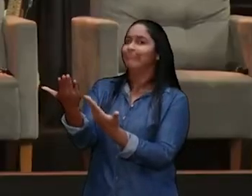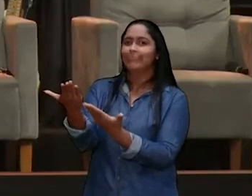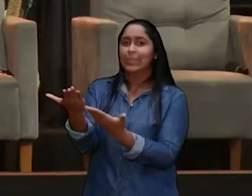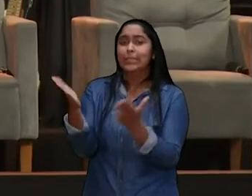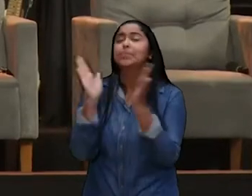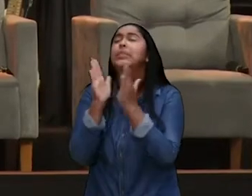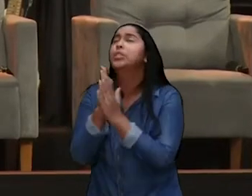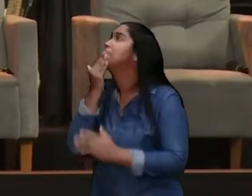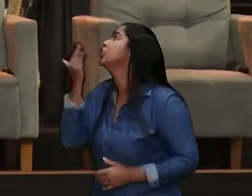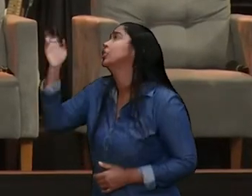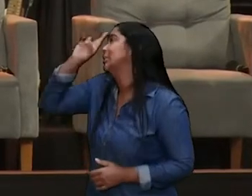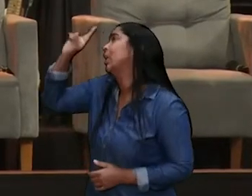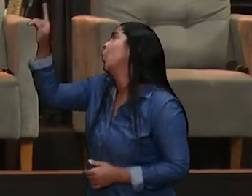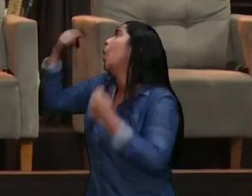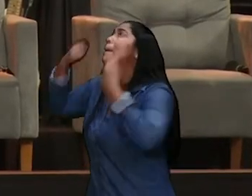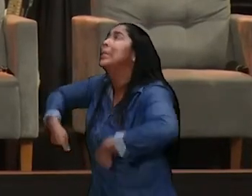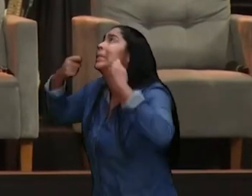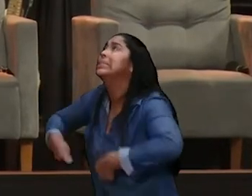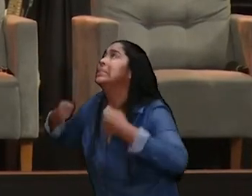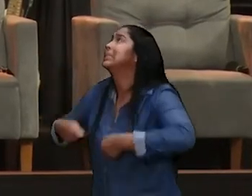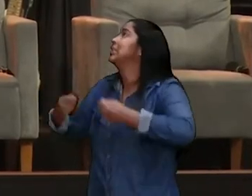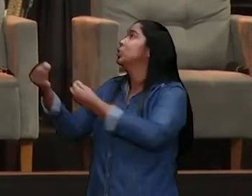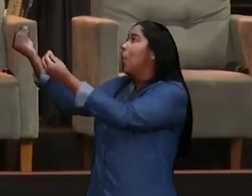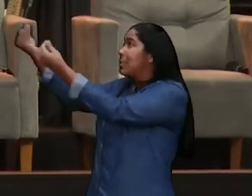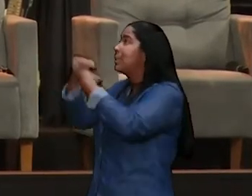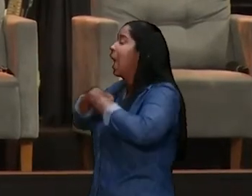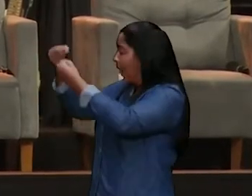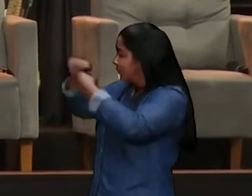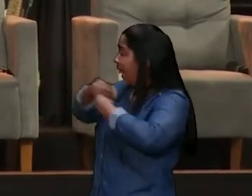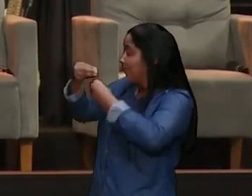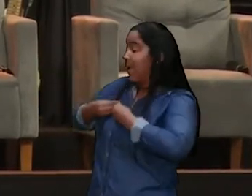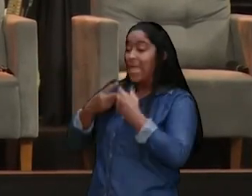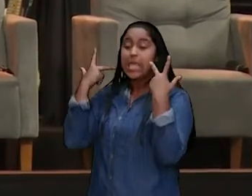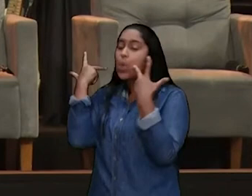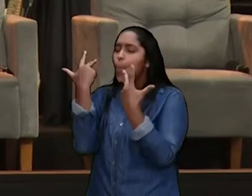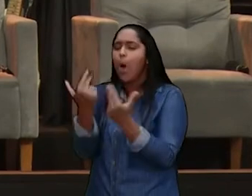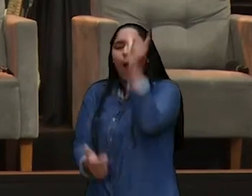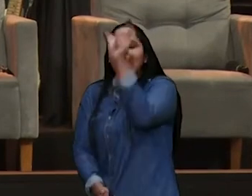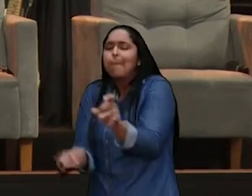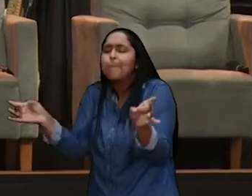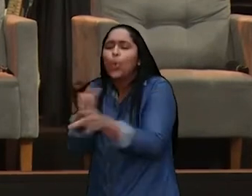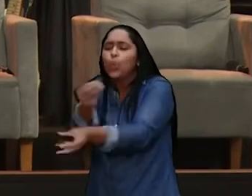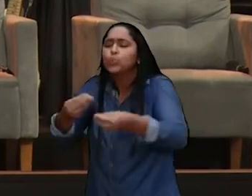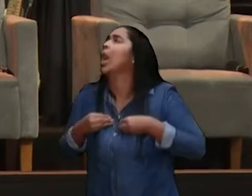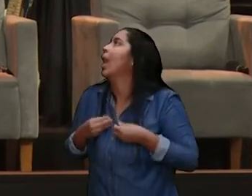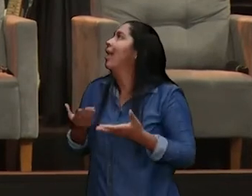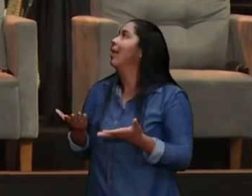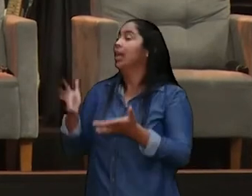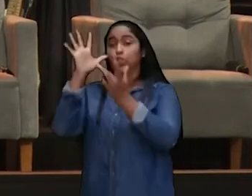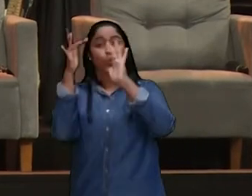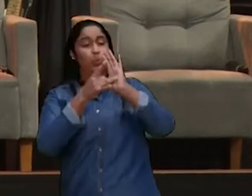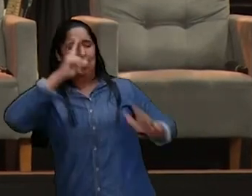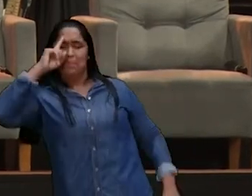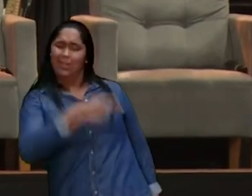hoje Deus falando pelo amor de Deus olha ali olha olha marca de digital olha oportunidade para você ficar milionário e dá uma